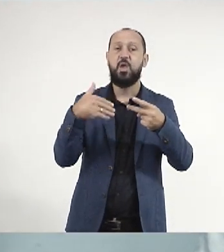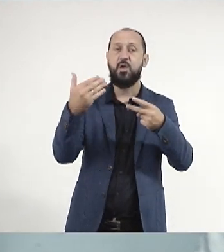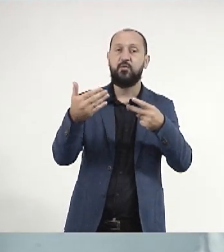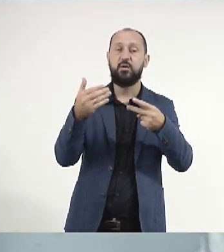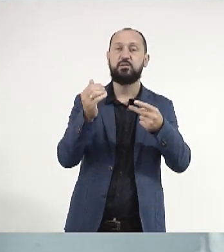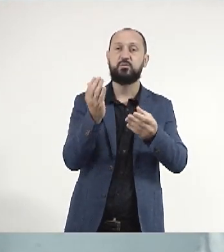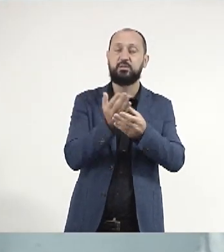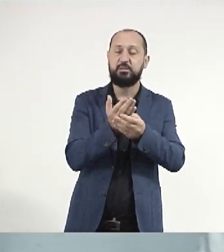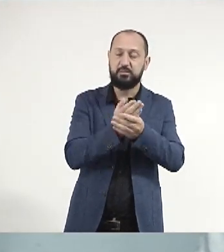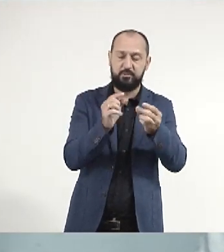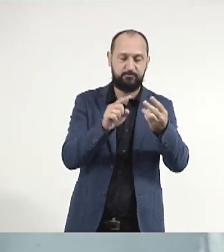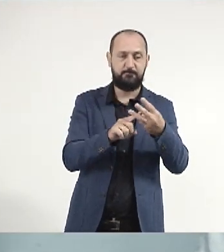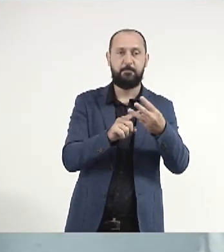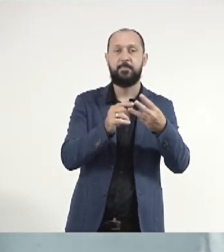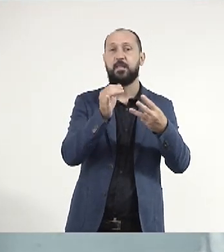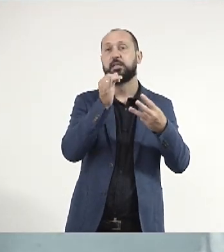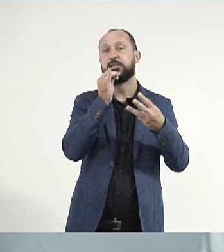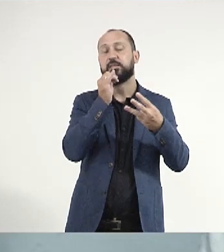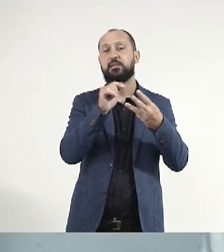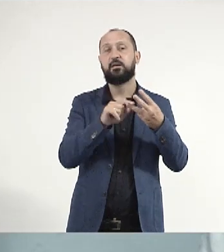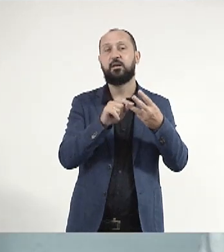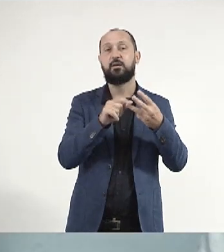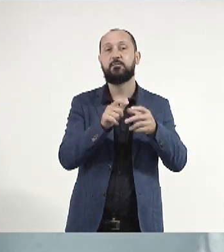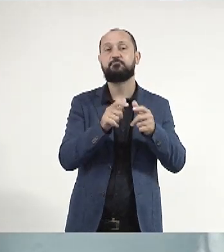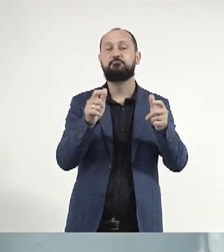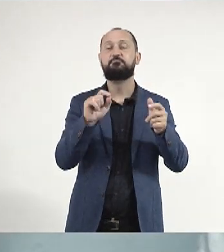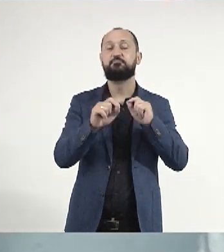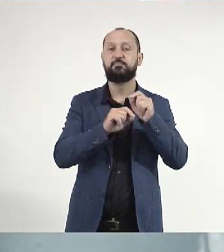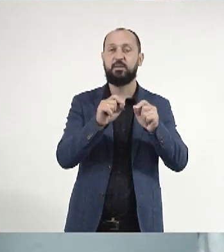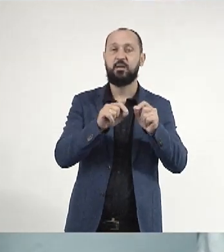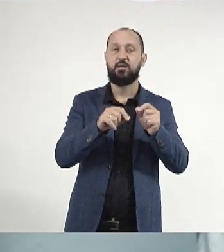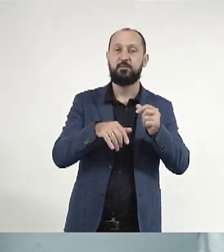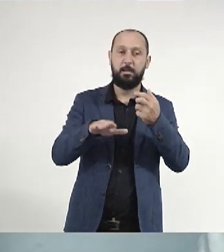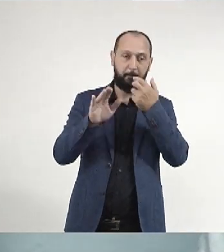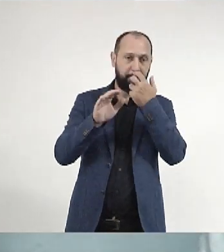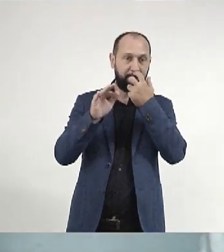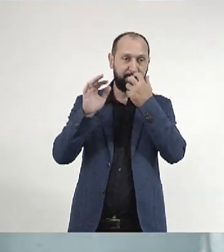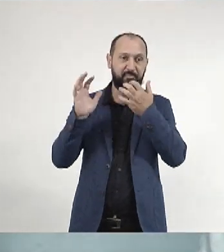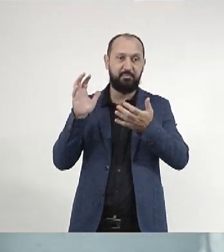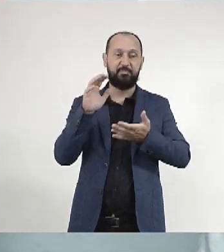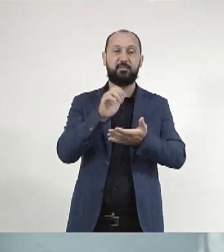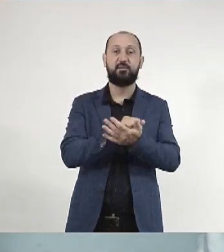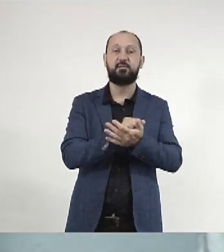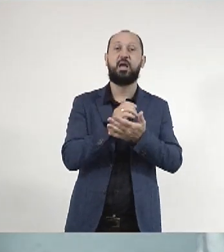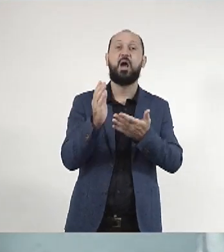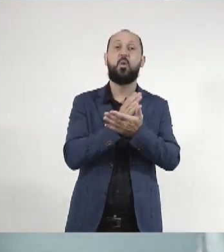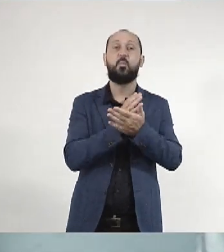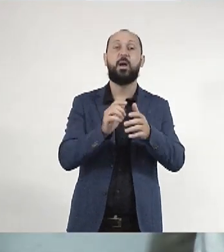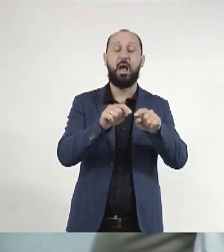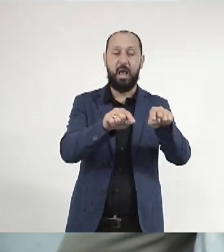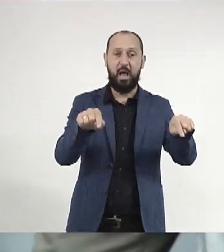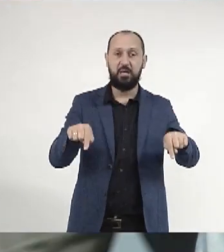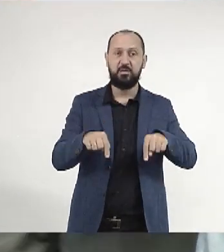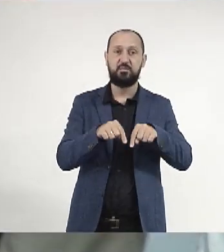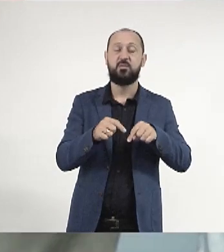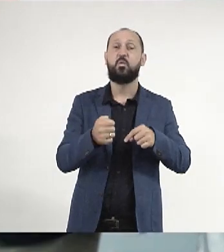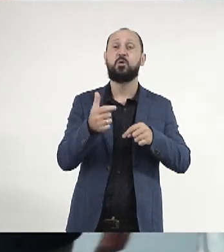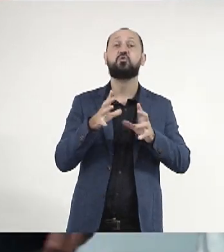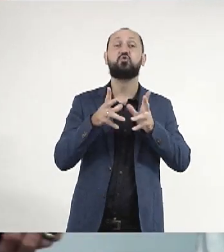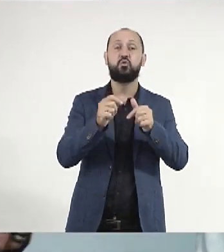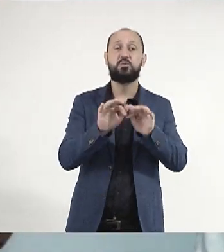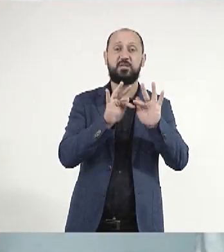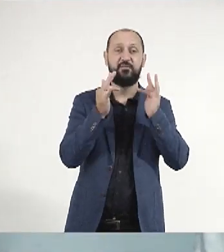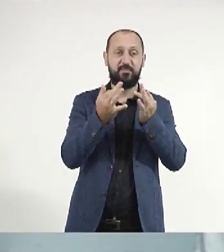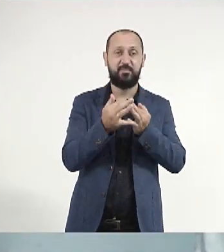das ações. Nos casos onde a maior parte das áreas já estão invadidas, existem áreas onde praticamente todas as